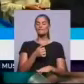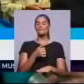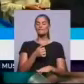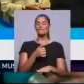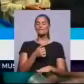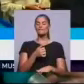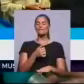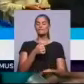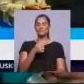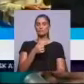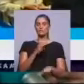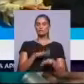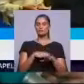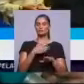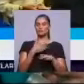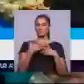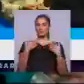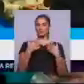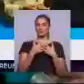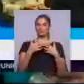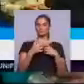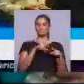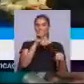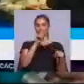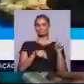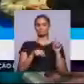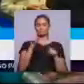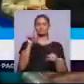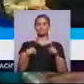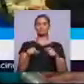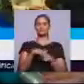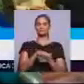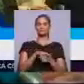tem a ver com isso tudo vai ter altos e baixos